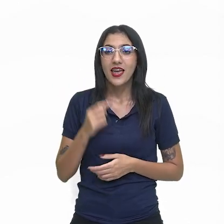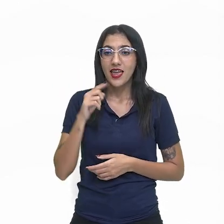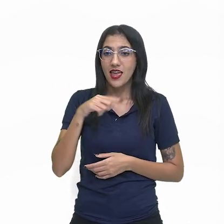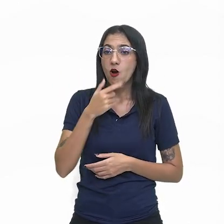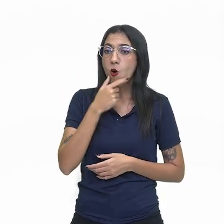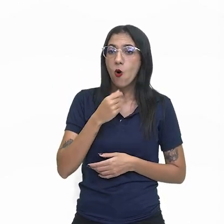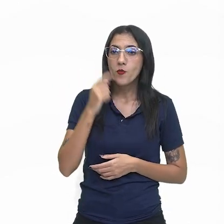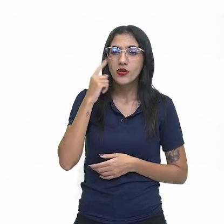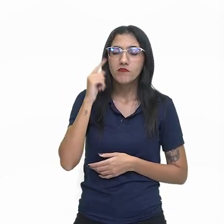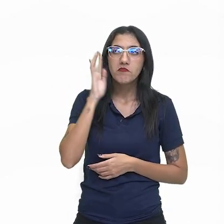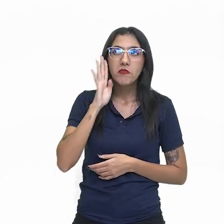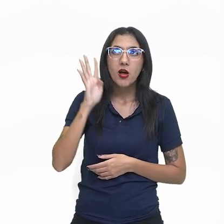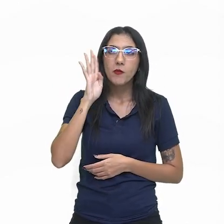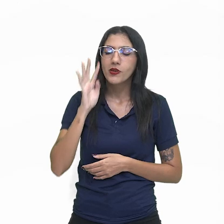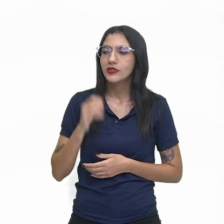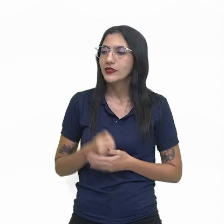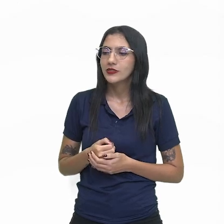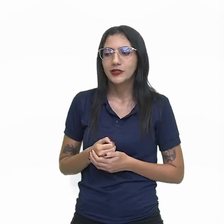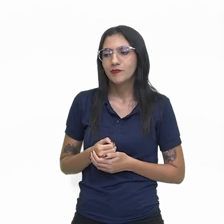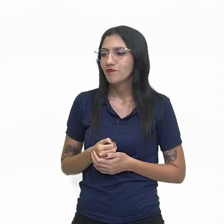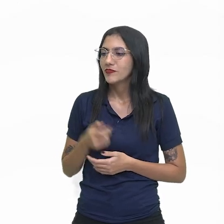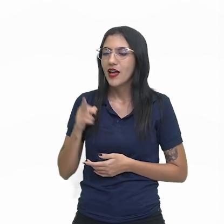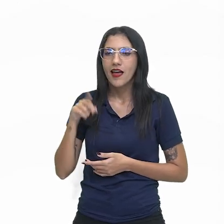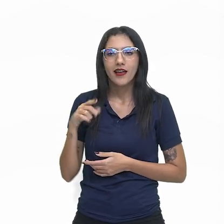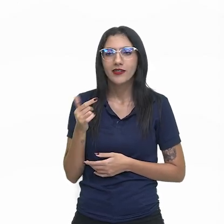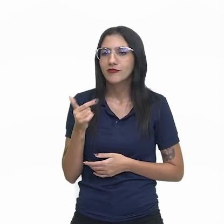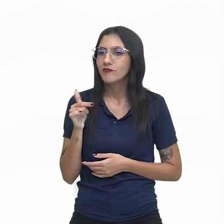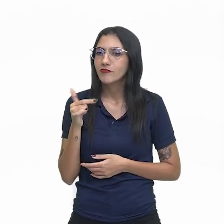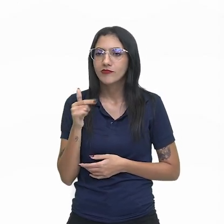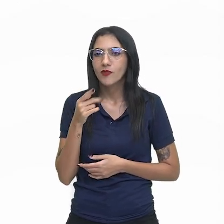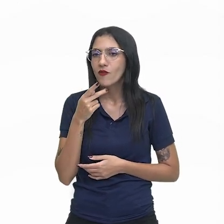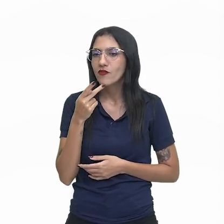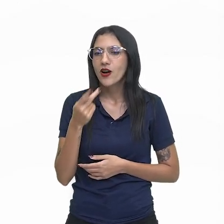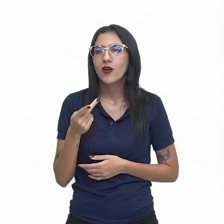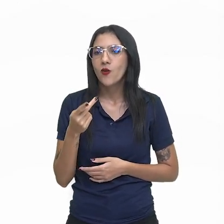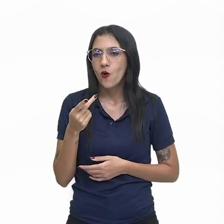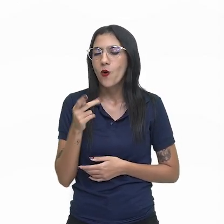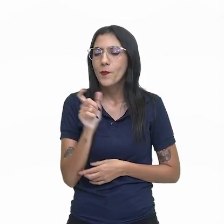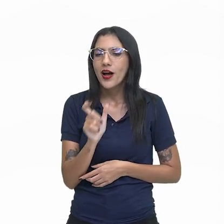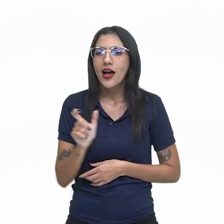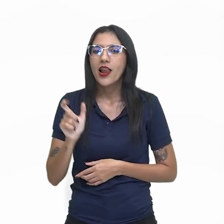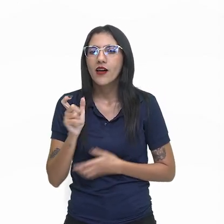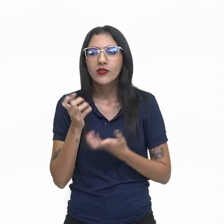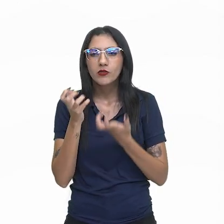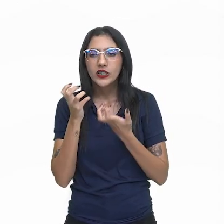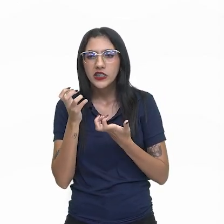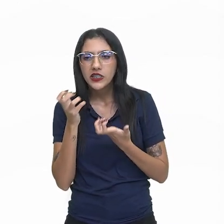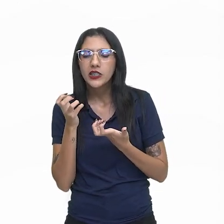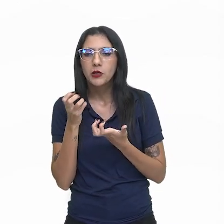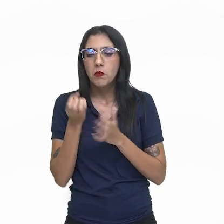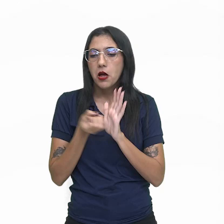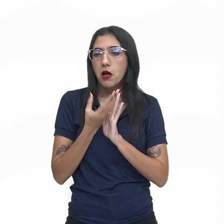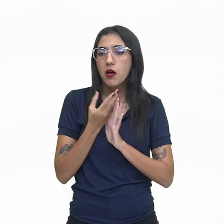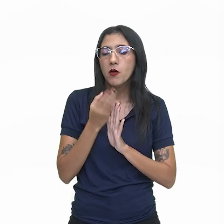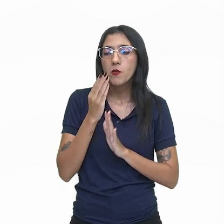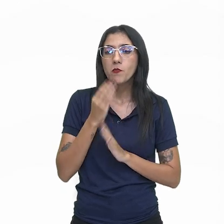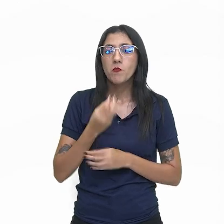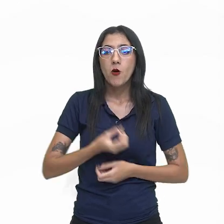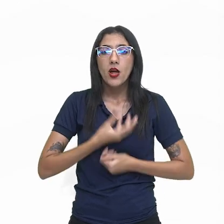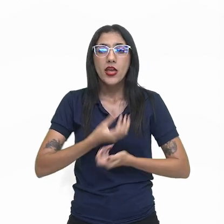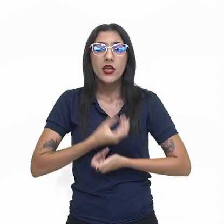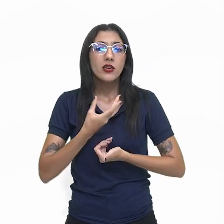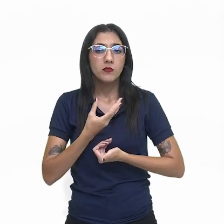que eu queria para criar o poema. Veja que ele não está falando isso para ela. Ele está